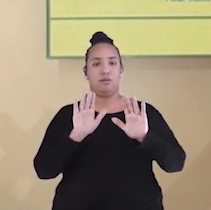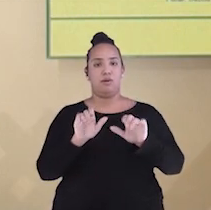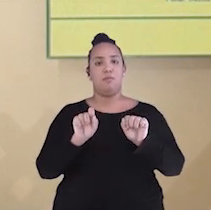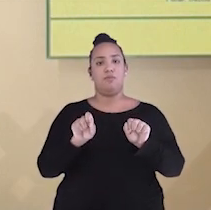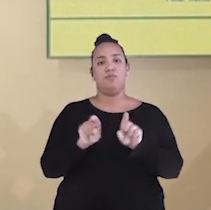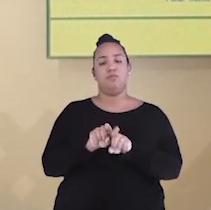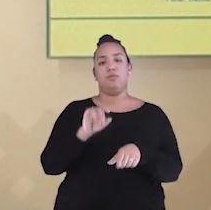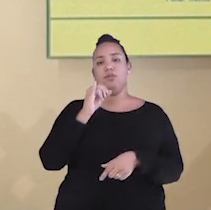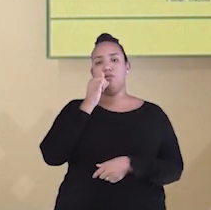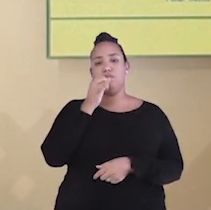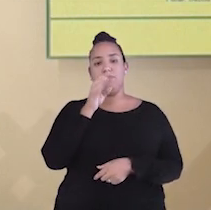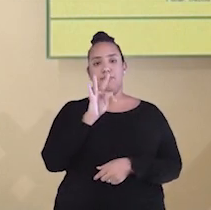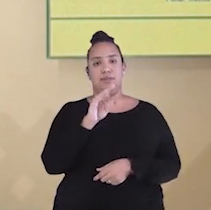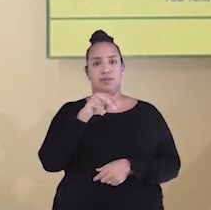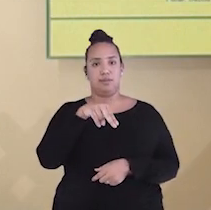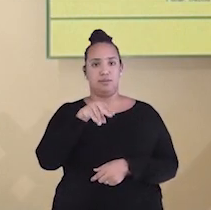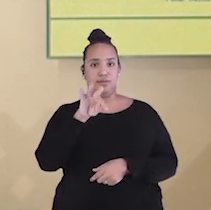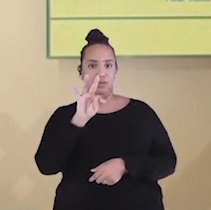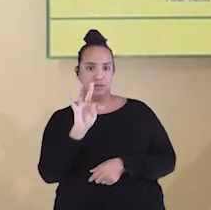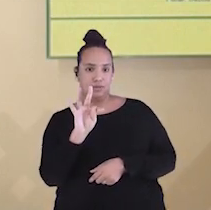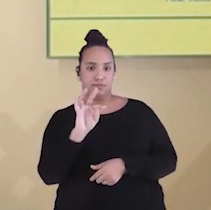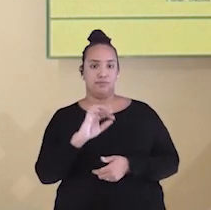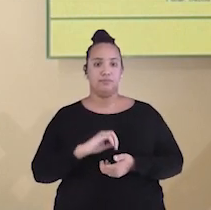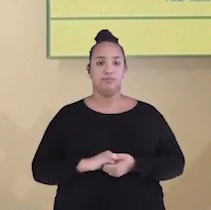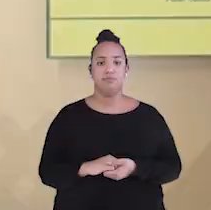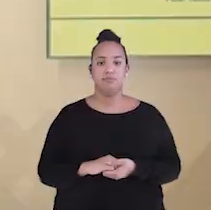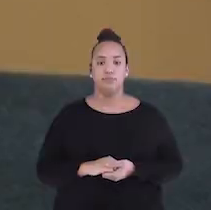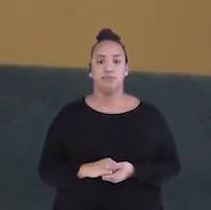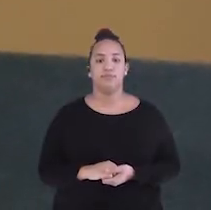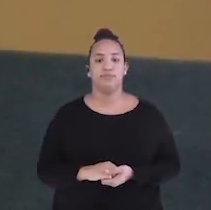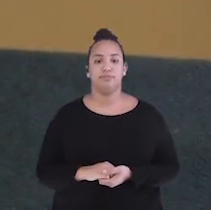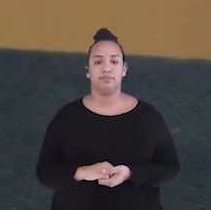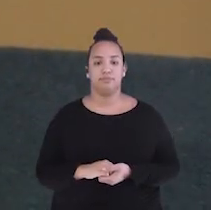como eu disse. Ou algum outro retalho que vocês tenham em casa.